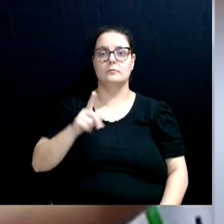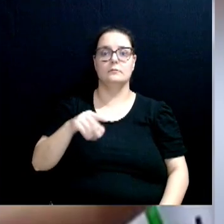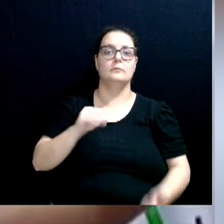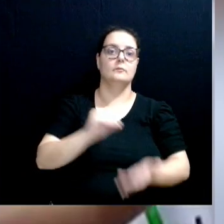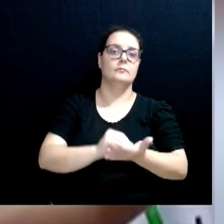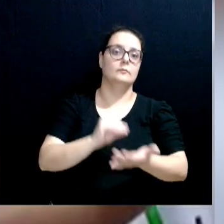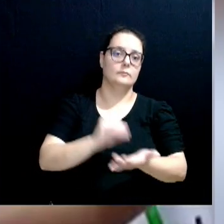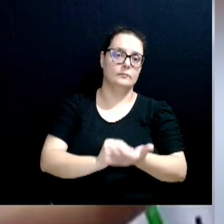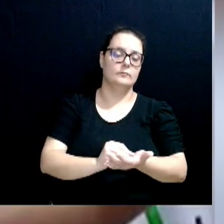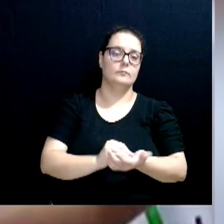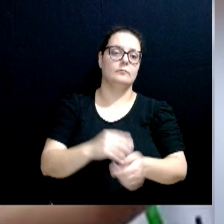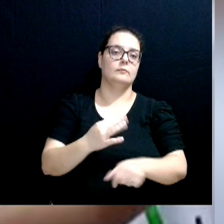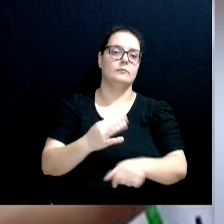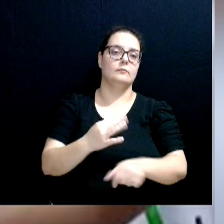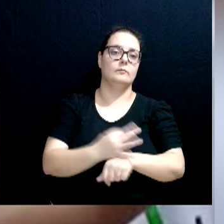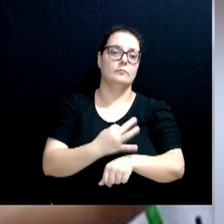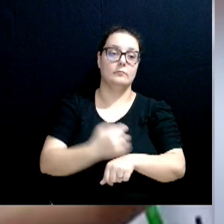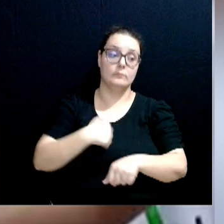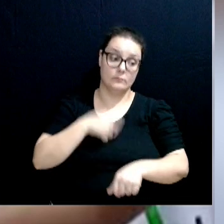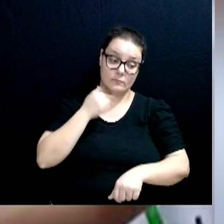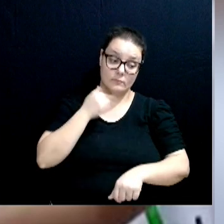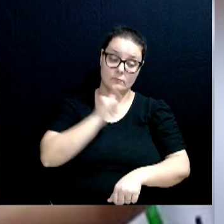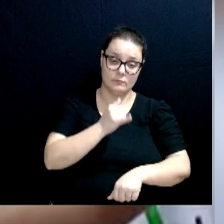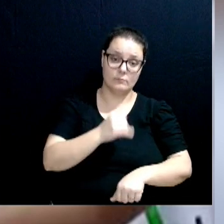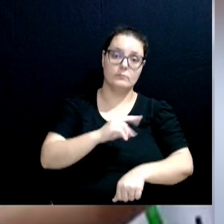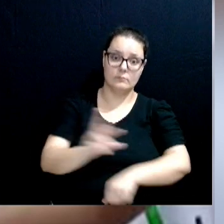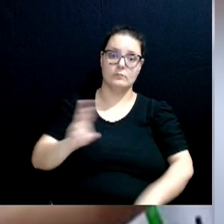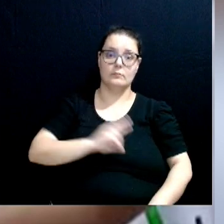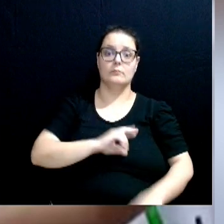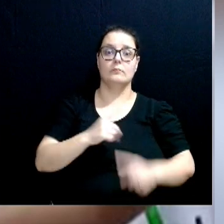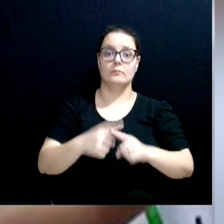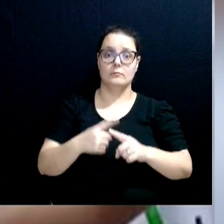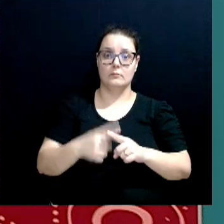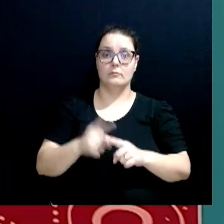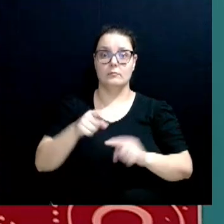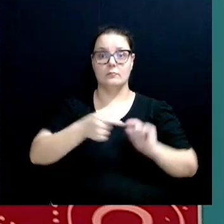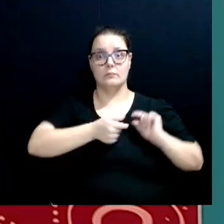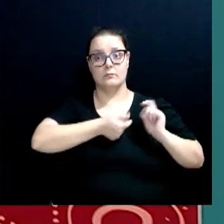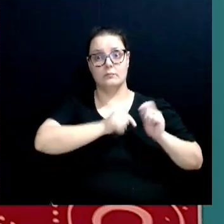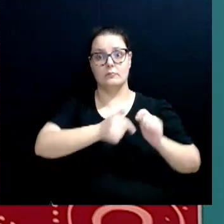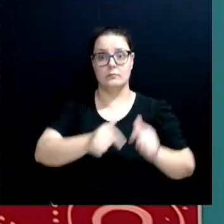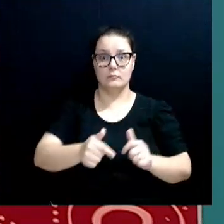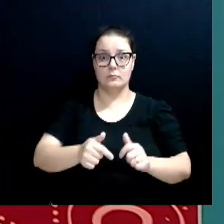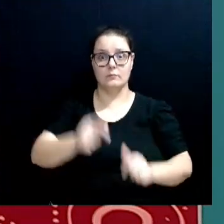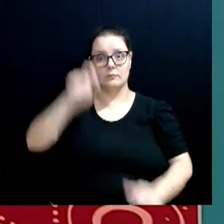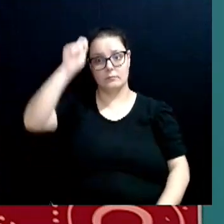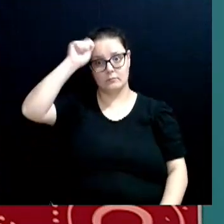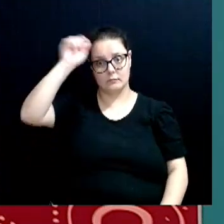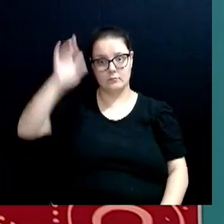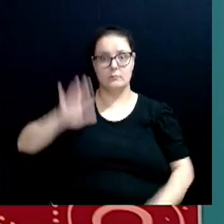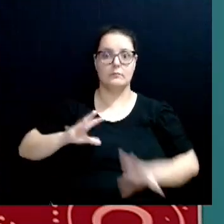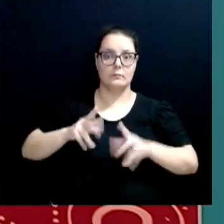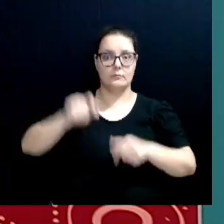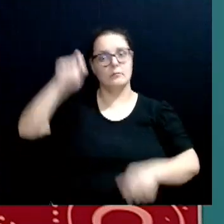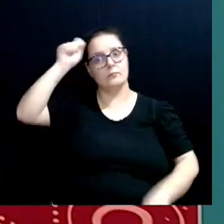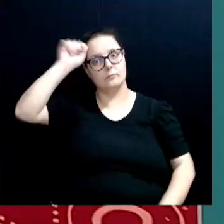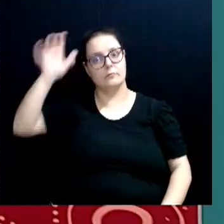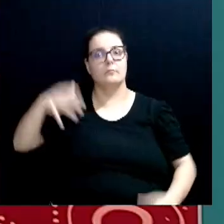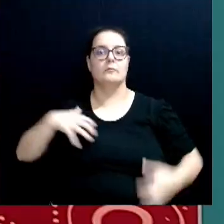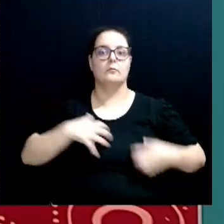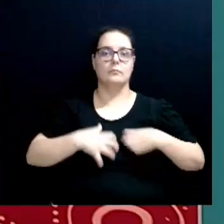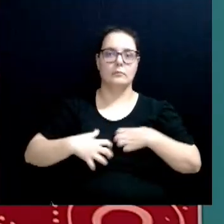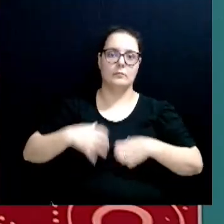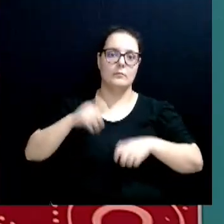como racismo religioso. Por quê? É uma tradição africana e tudo que vem de África incomoda, as pessoas